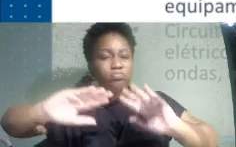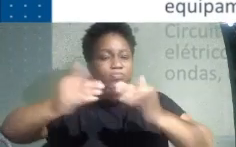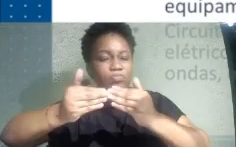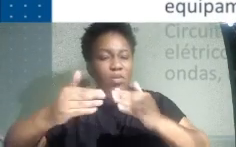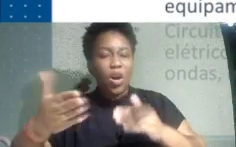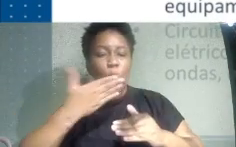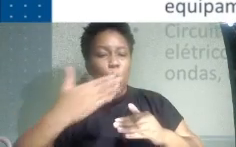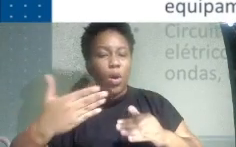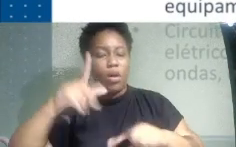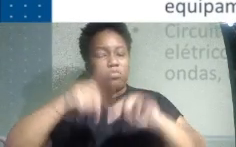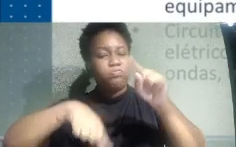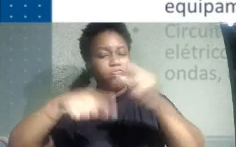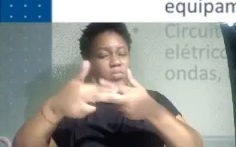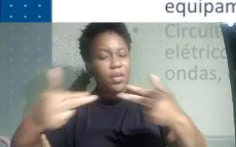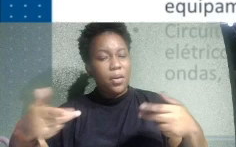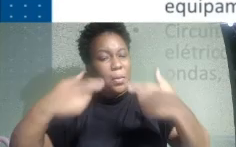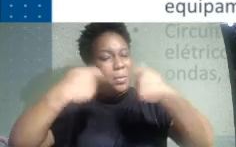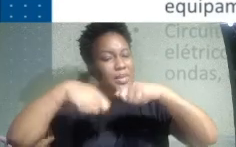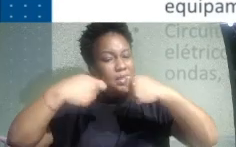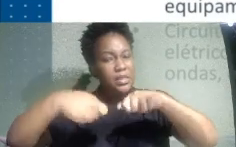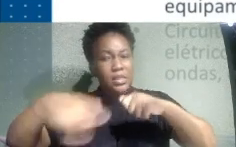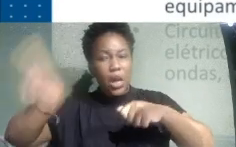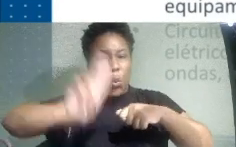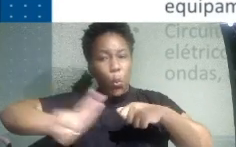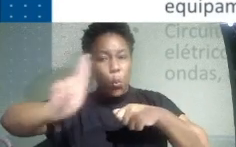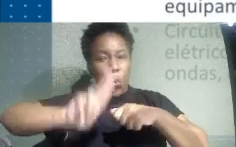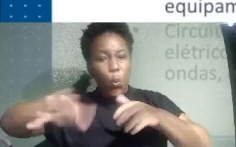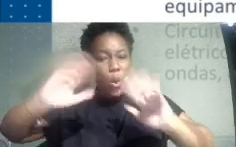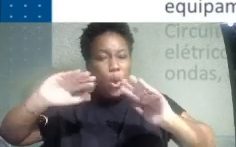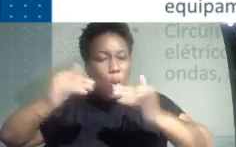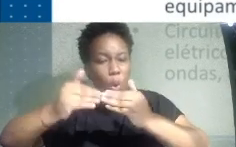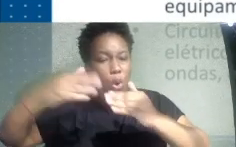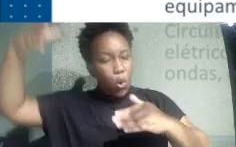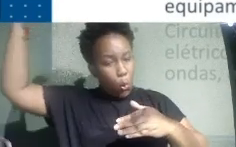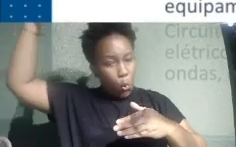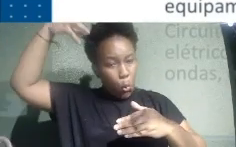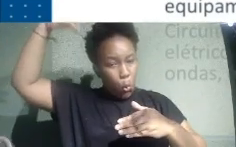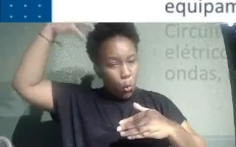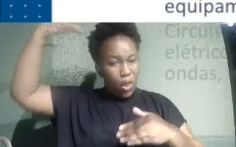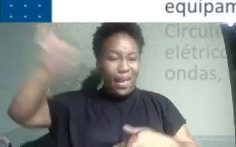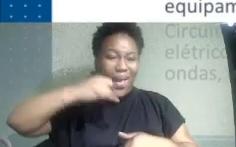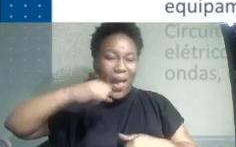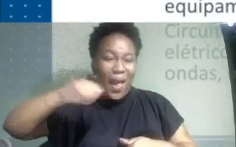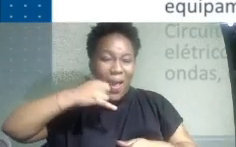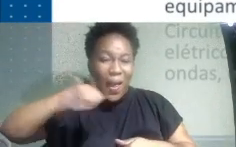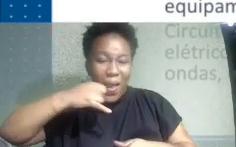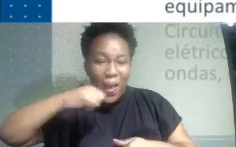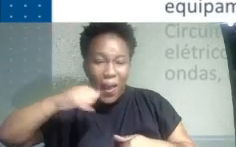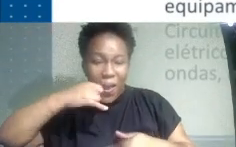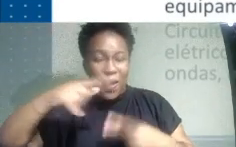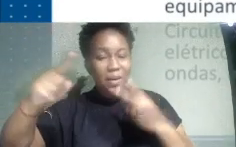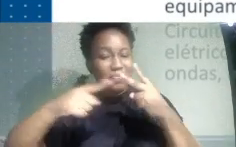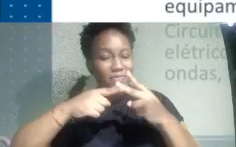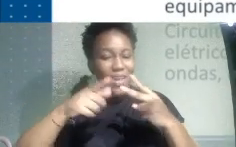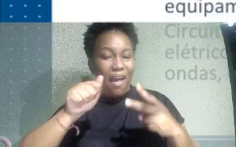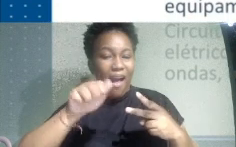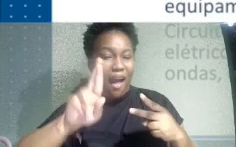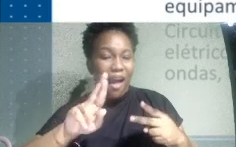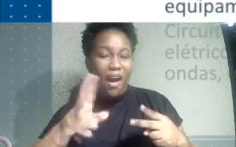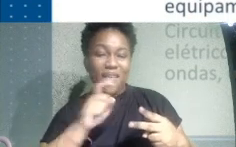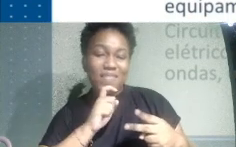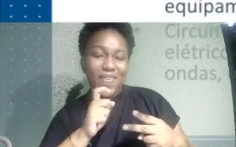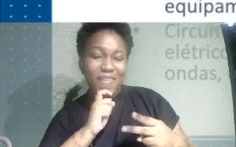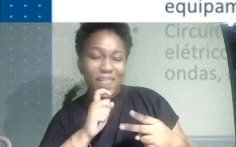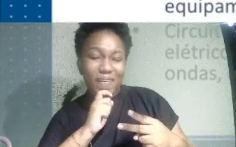equipamentos necessitam tomadas de uso específico, professor? Chuveiros elétricos, ok? Aparelhos de ar-condicionado,